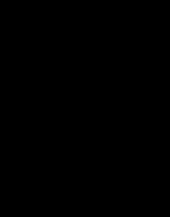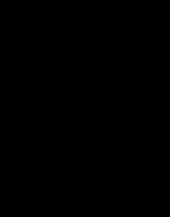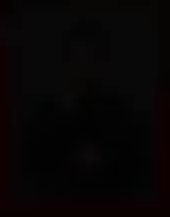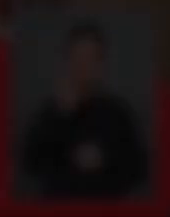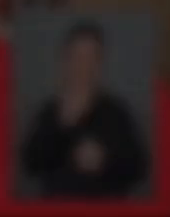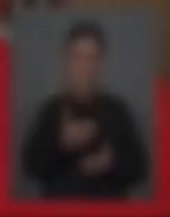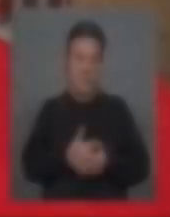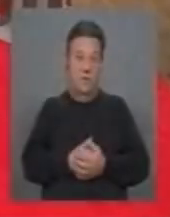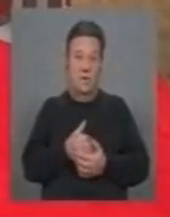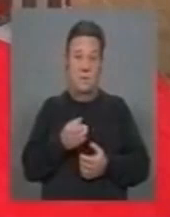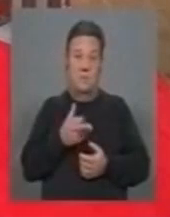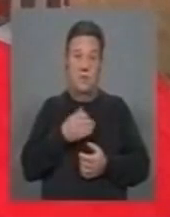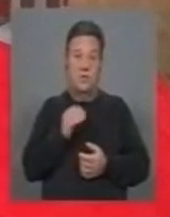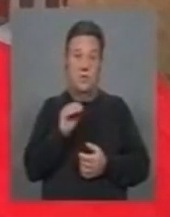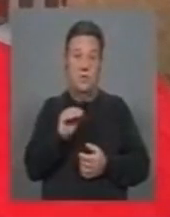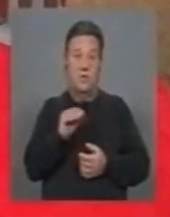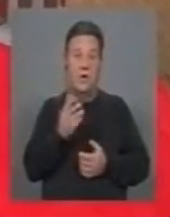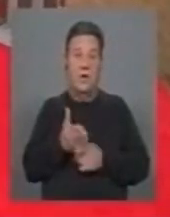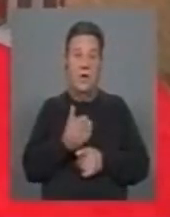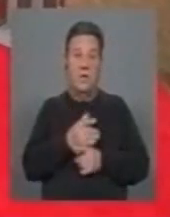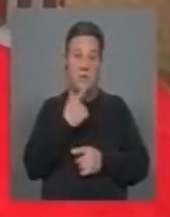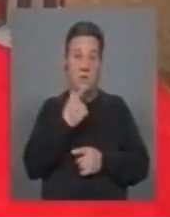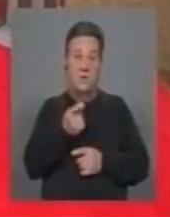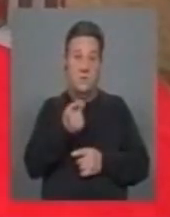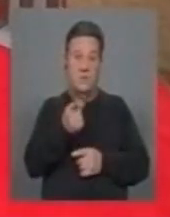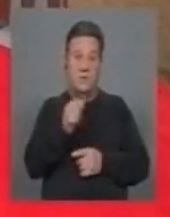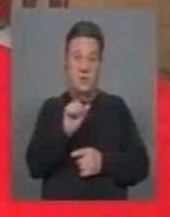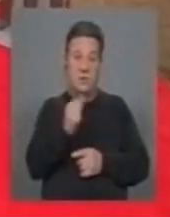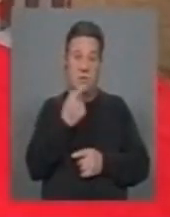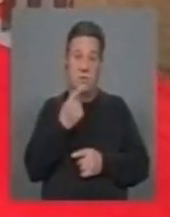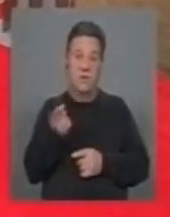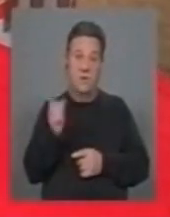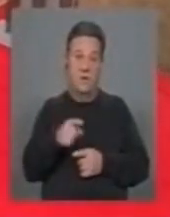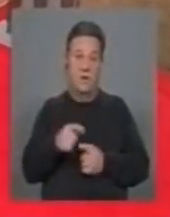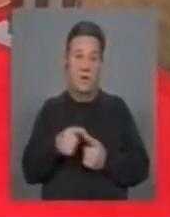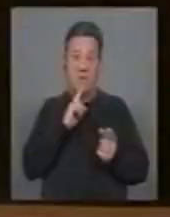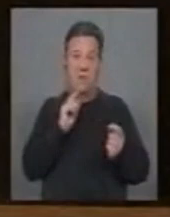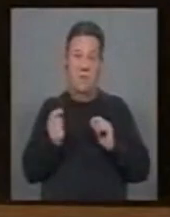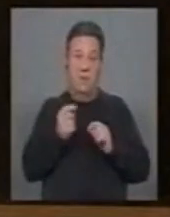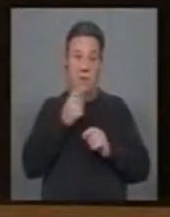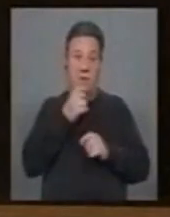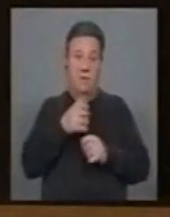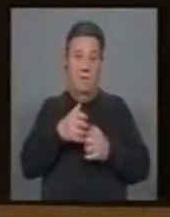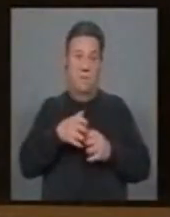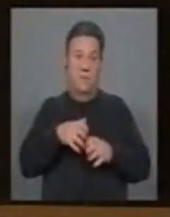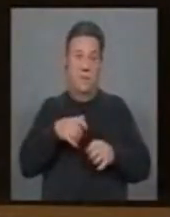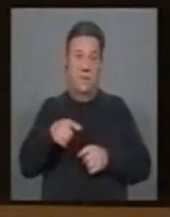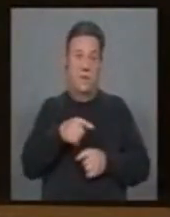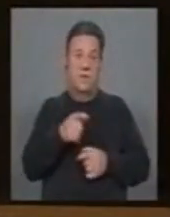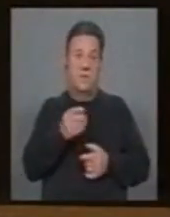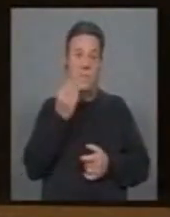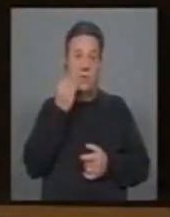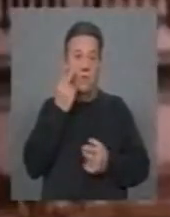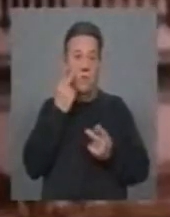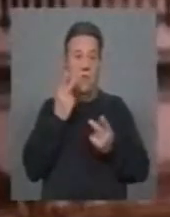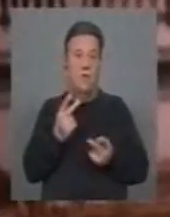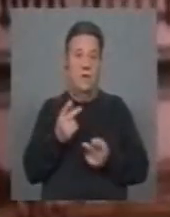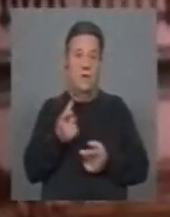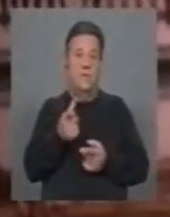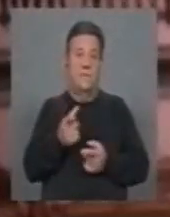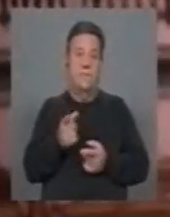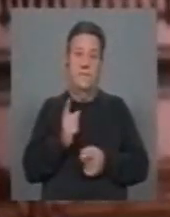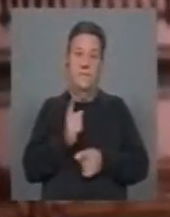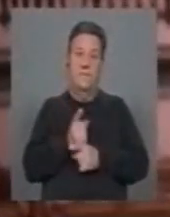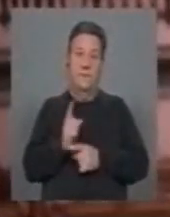o Pedro Morais Soares antes mais salientar o seu regresso aos debates parlamentares como é que olha para